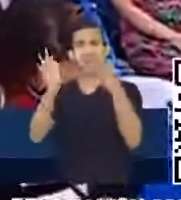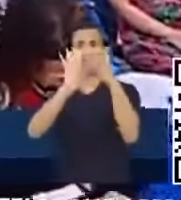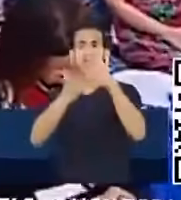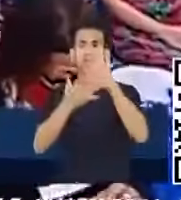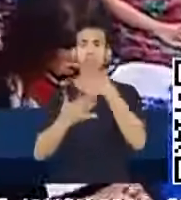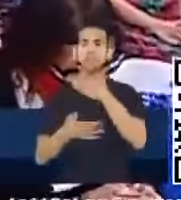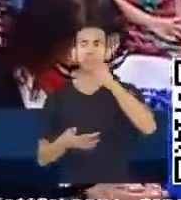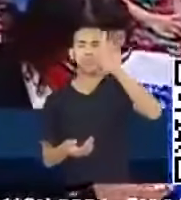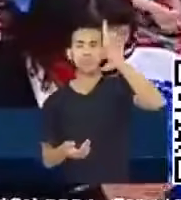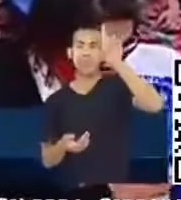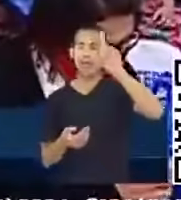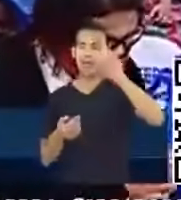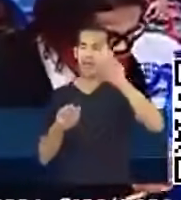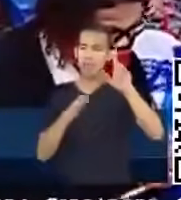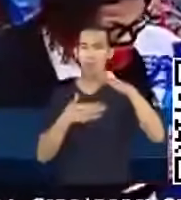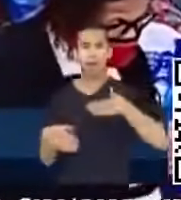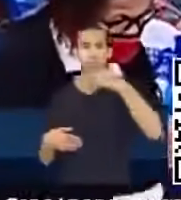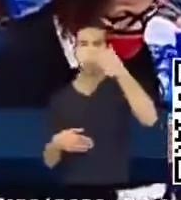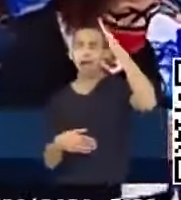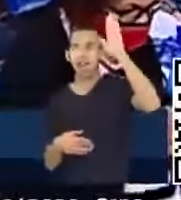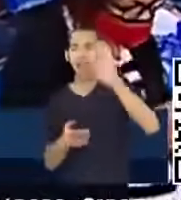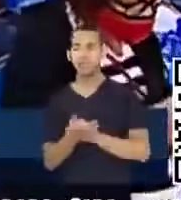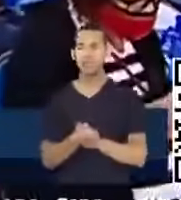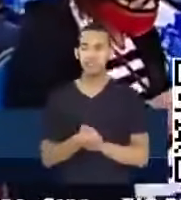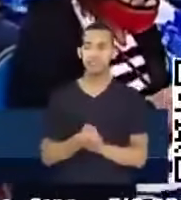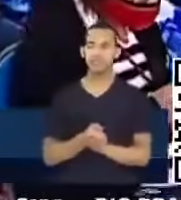de Nazaré Vixe Maria